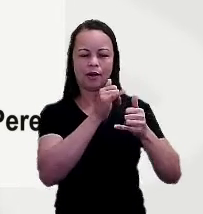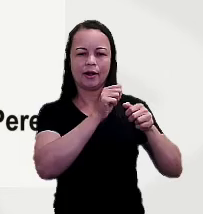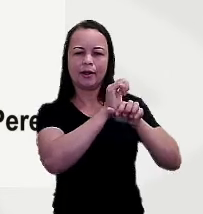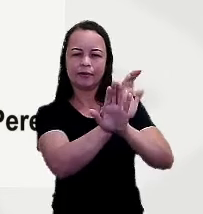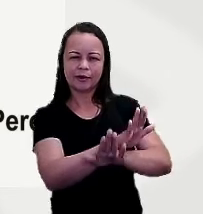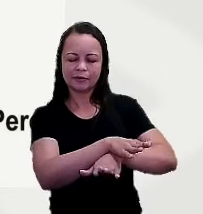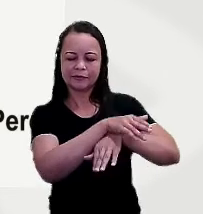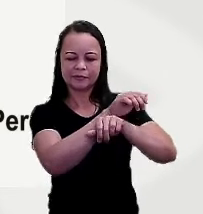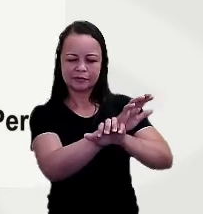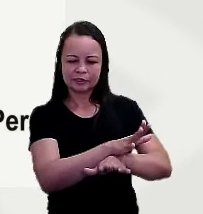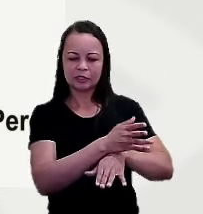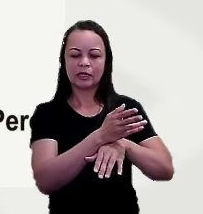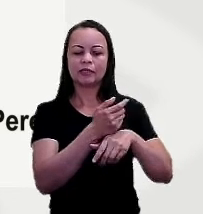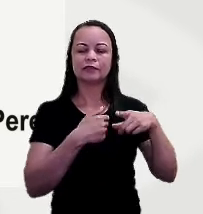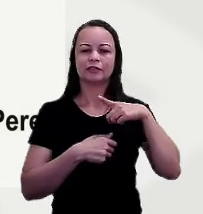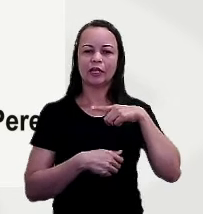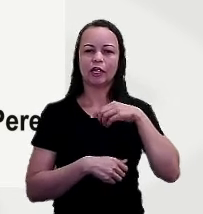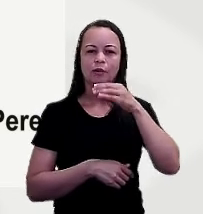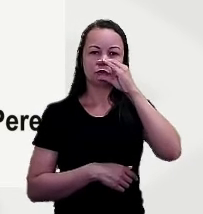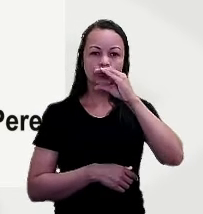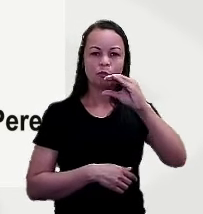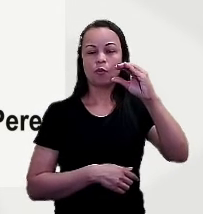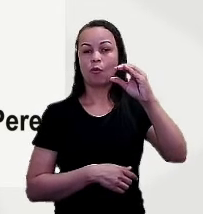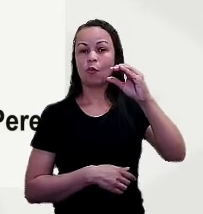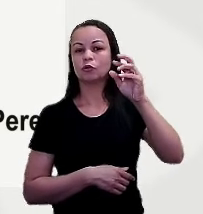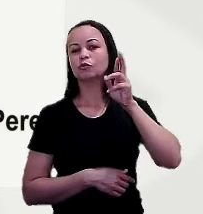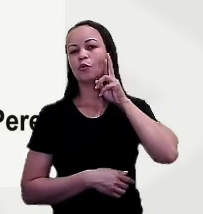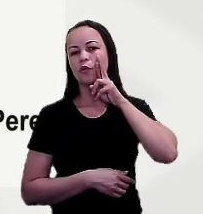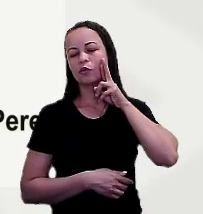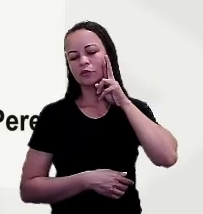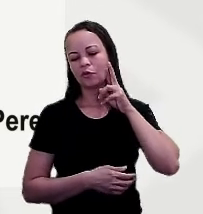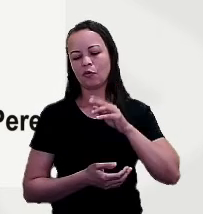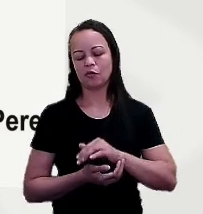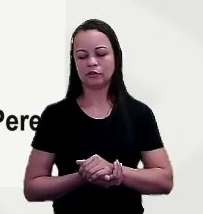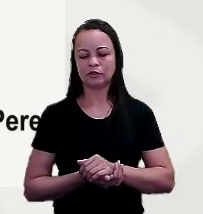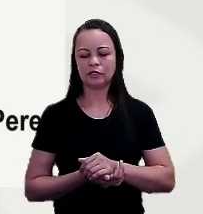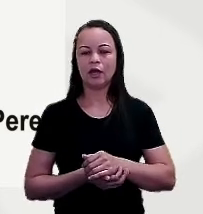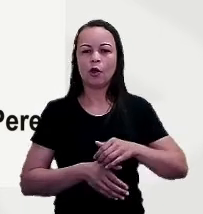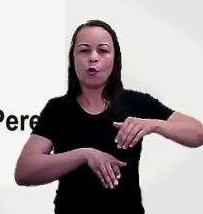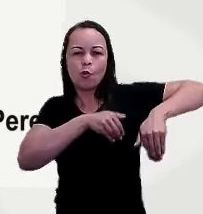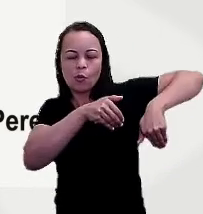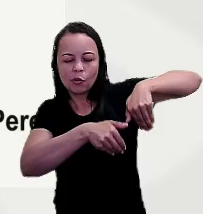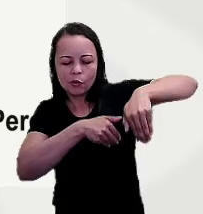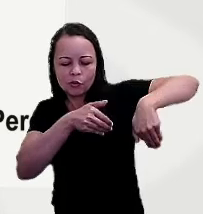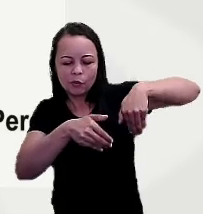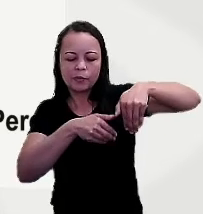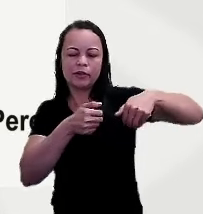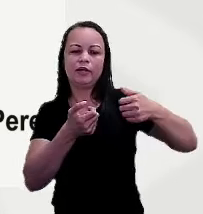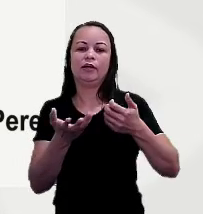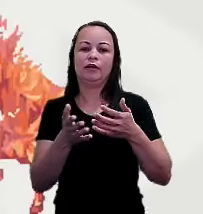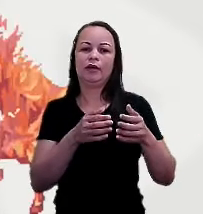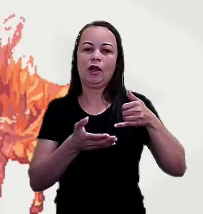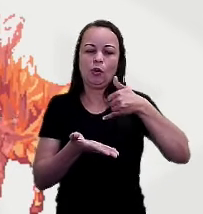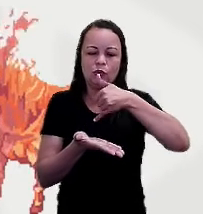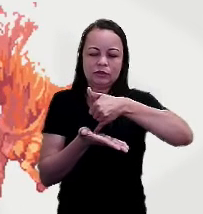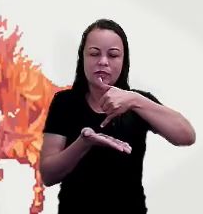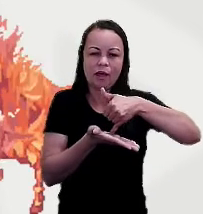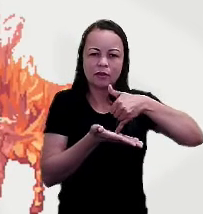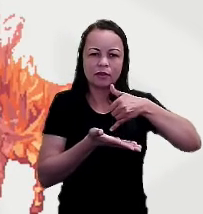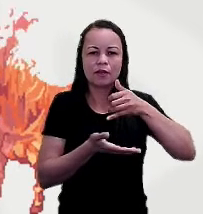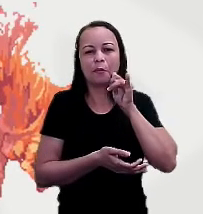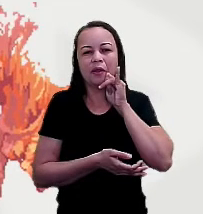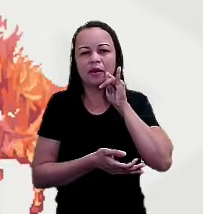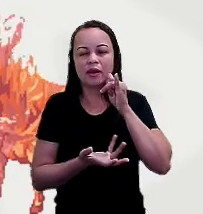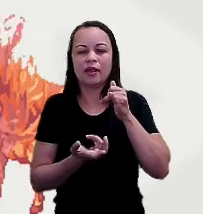temos o Boto Cor-de-Rosa, o Curupira, Saci Pererê, o Boi Bumbá. São algumas das